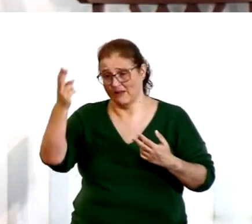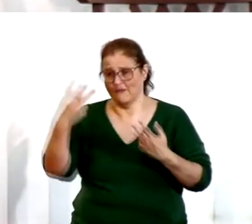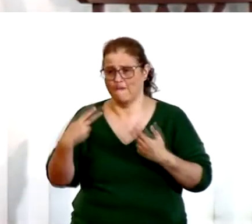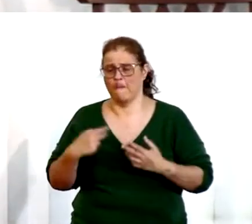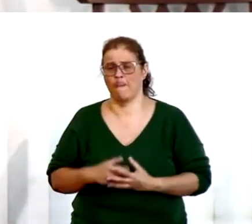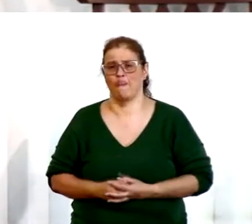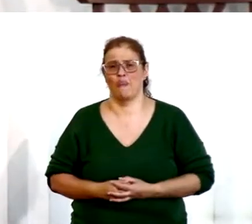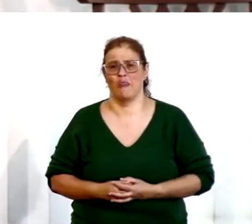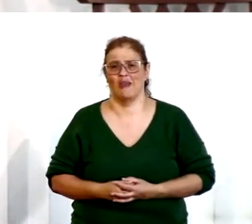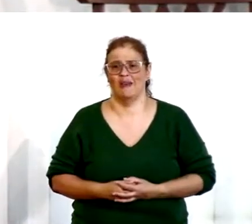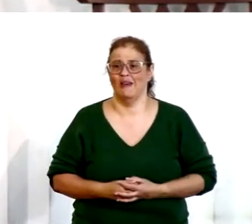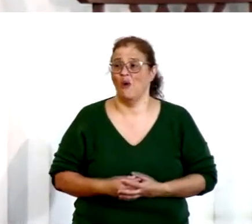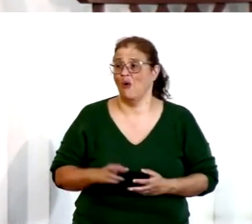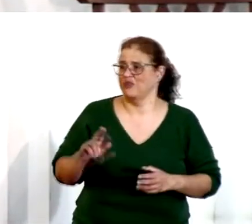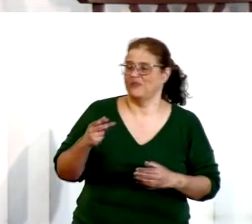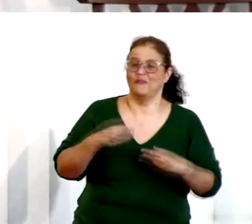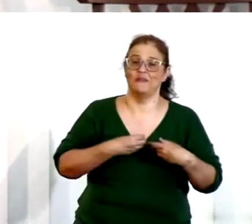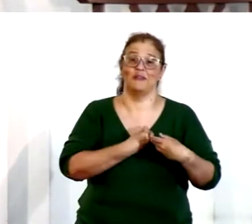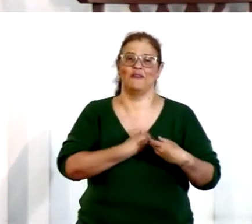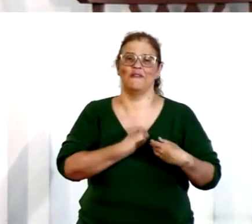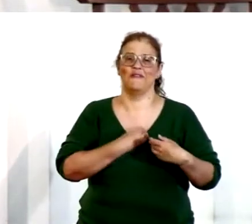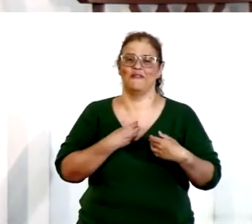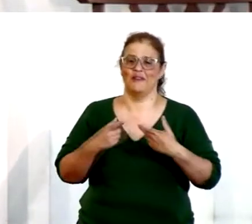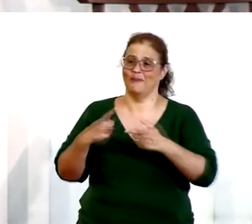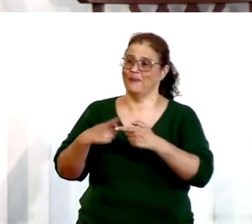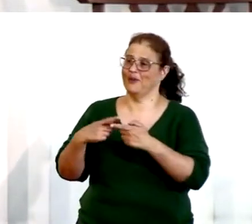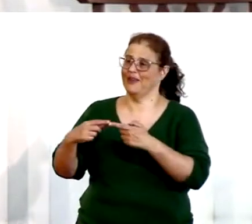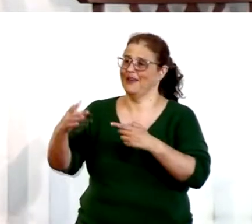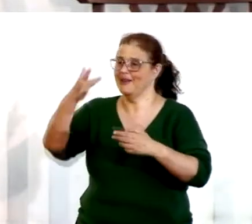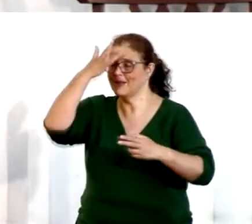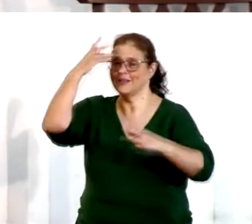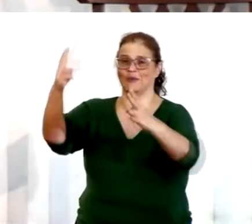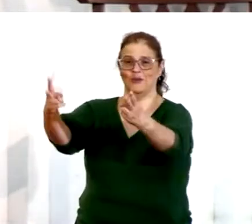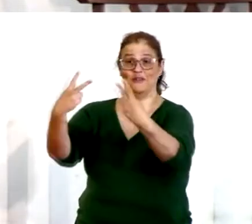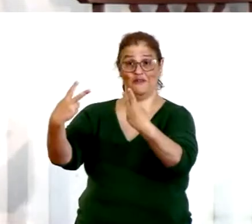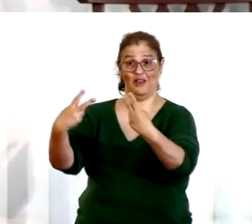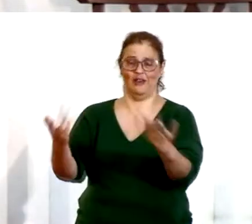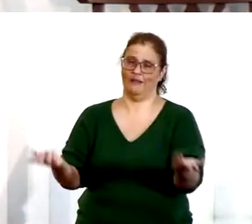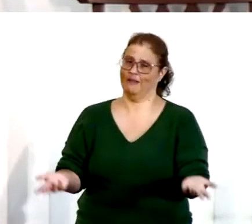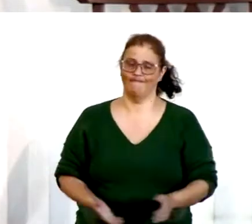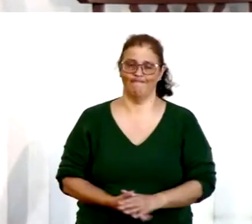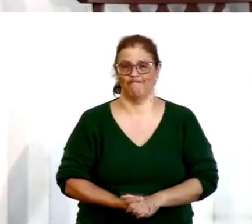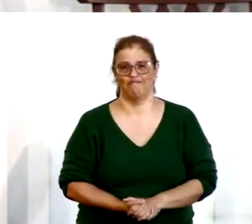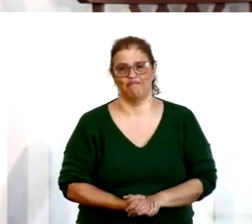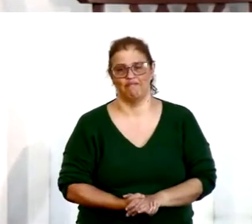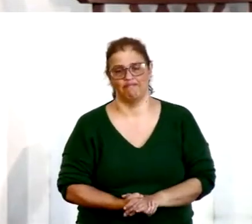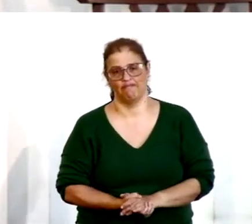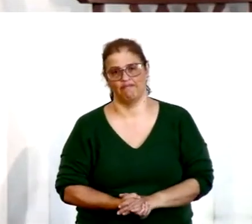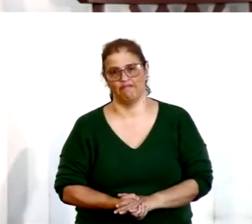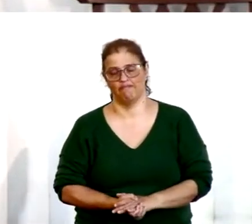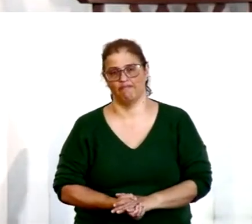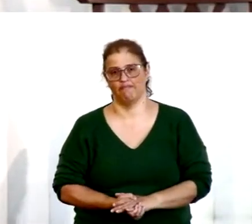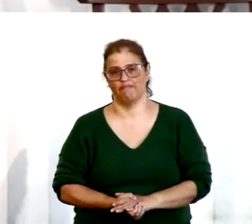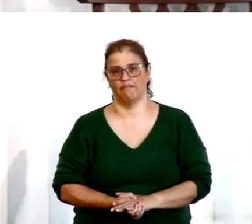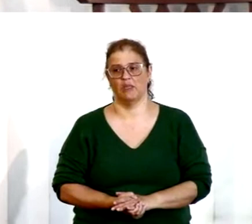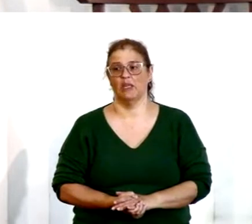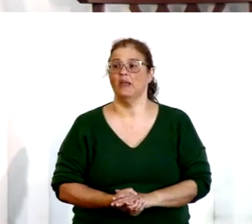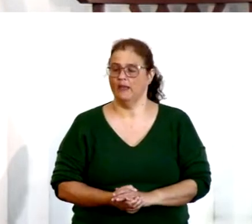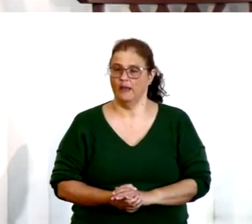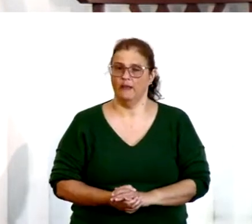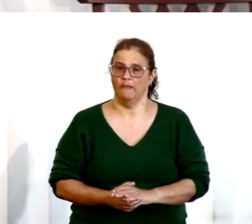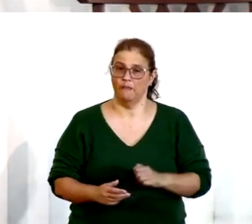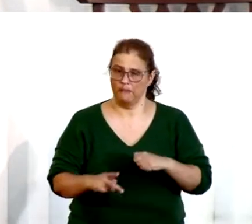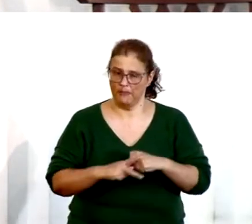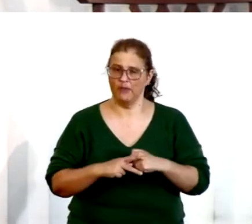de um elogio. E Pedro está olhando para aquele grupo, para aquelas pessoas espalhadas